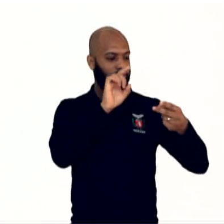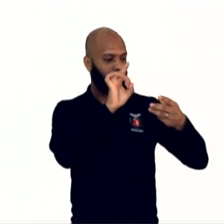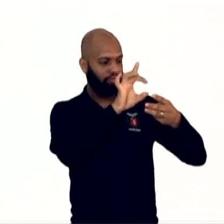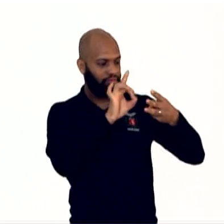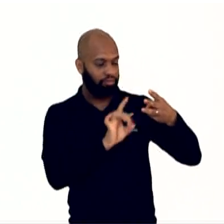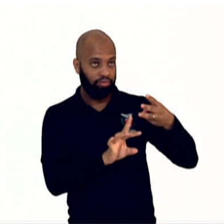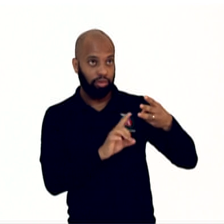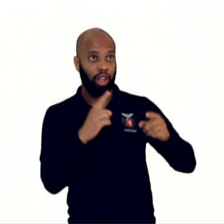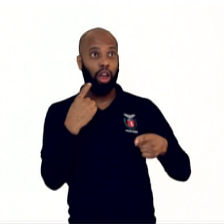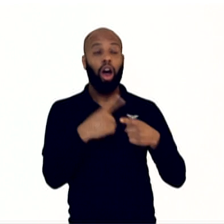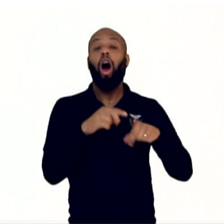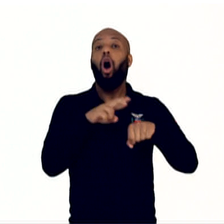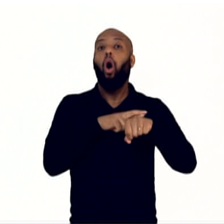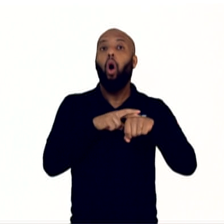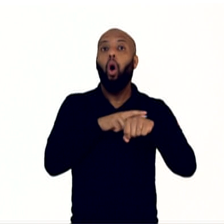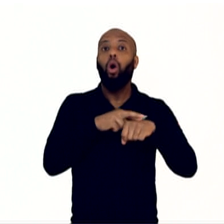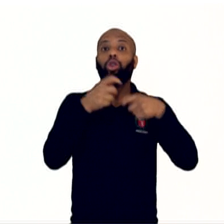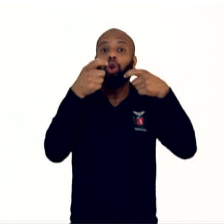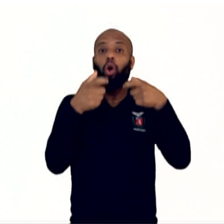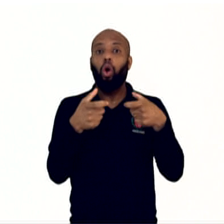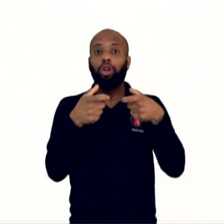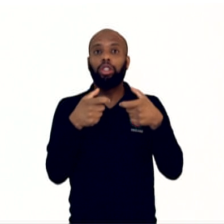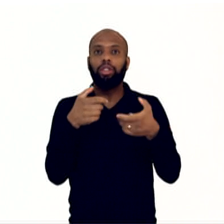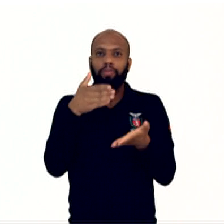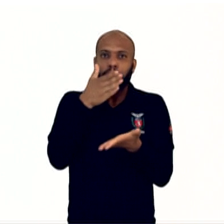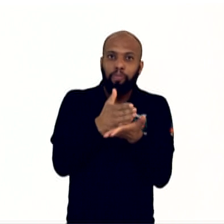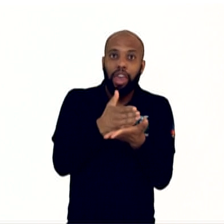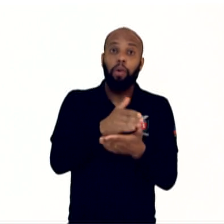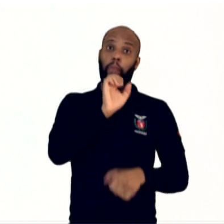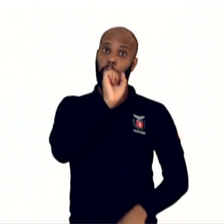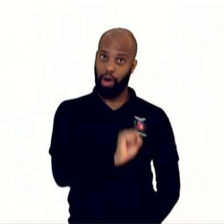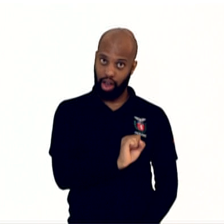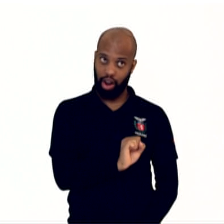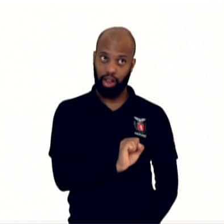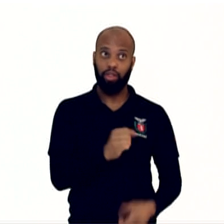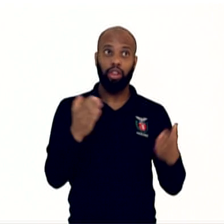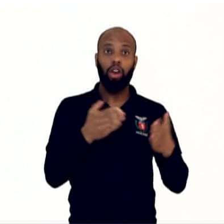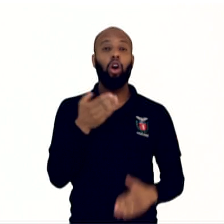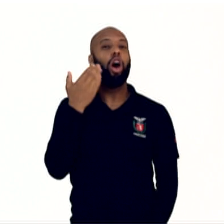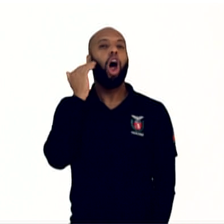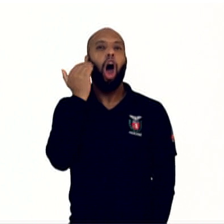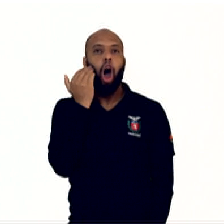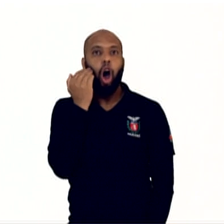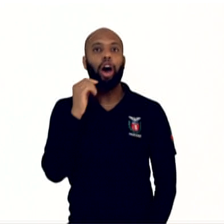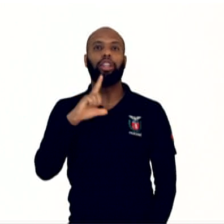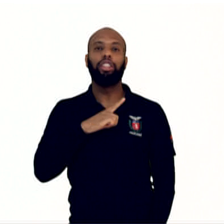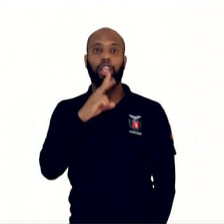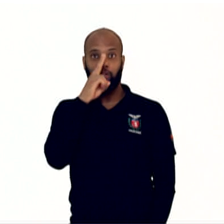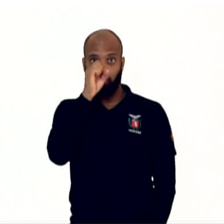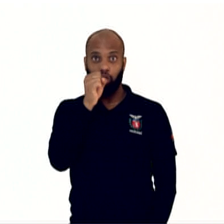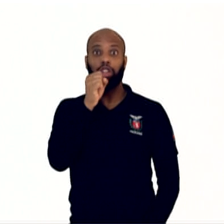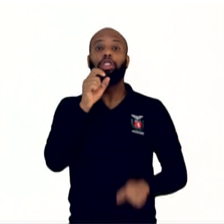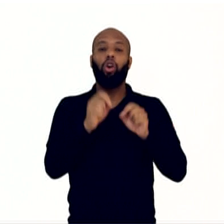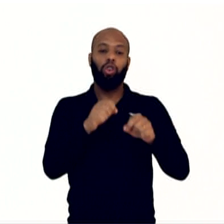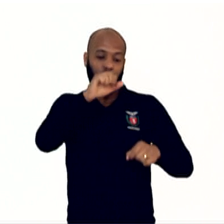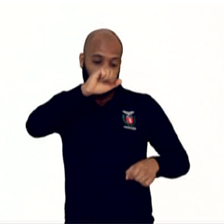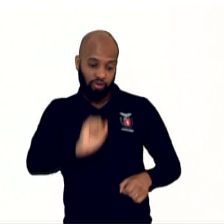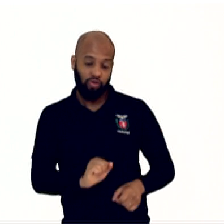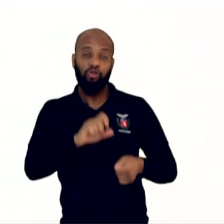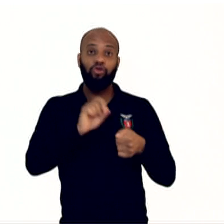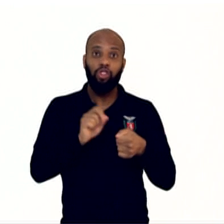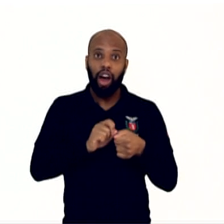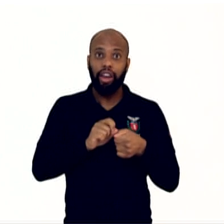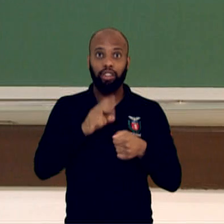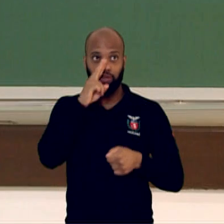A interfixa, o que fica no meio, é o ponto fixo. A interpotente, a força potente, e a interresistente, a